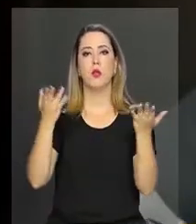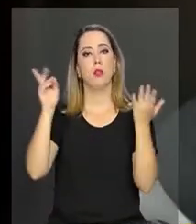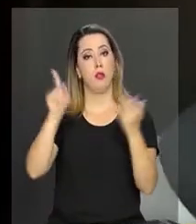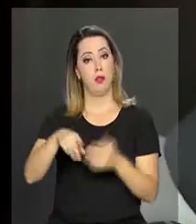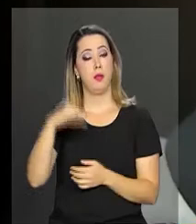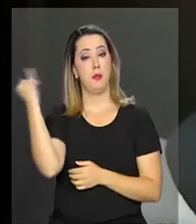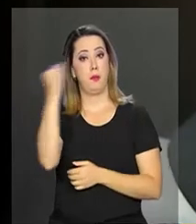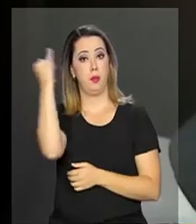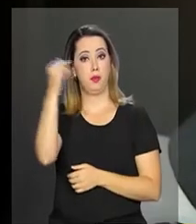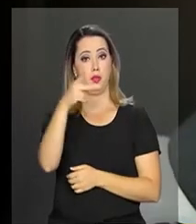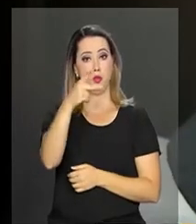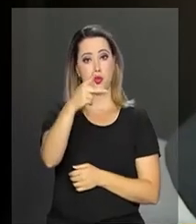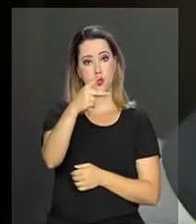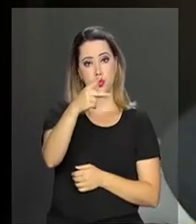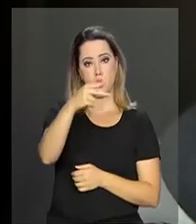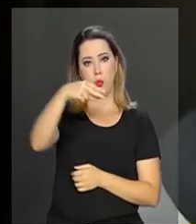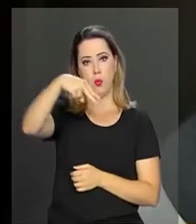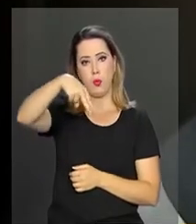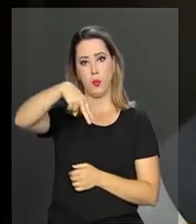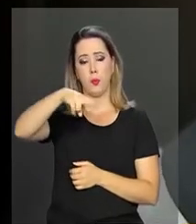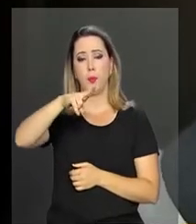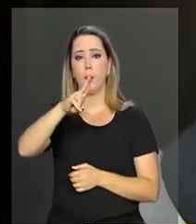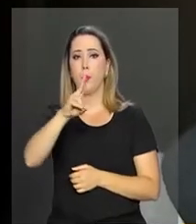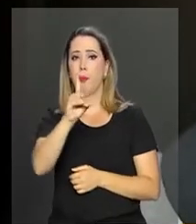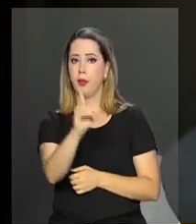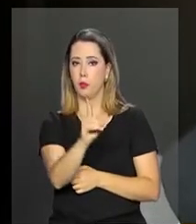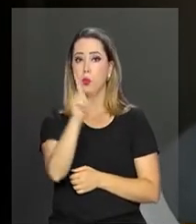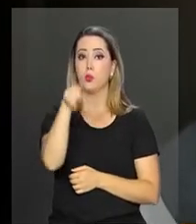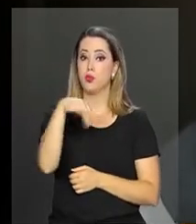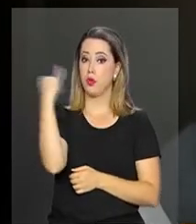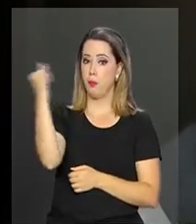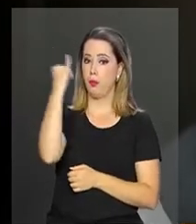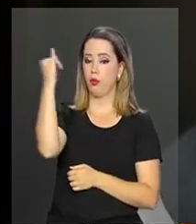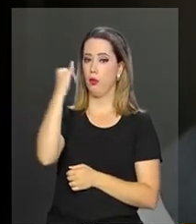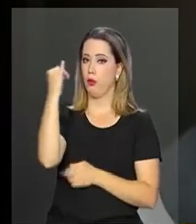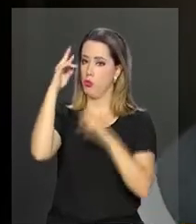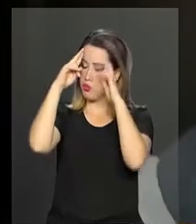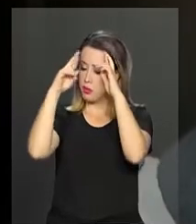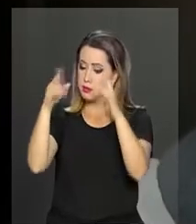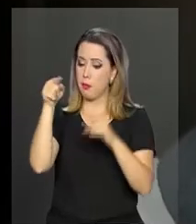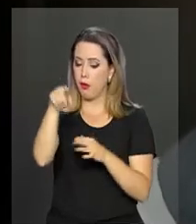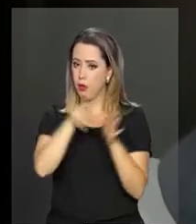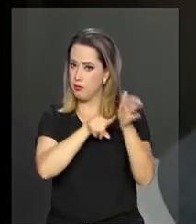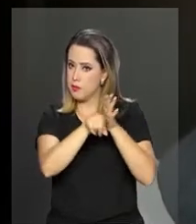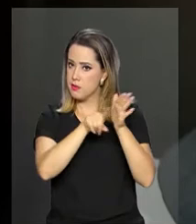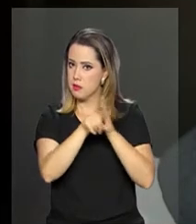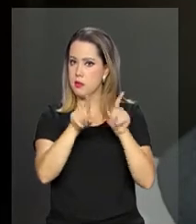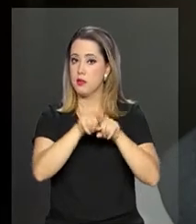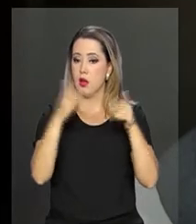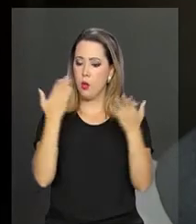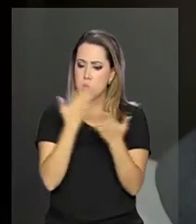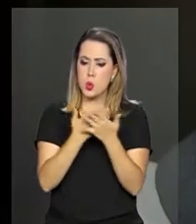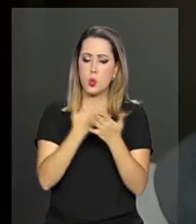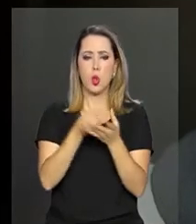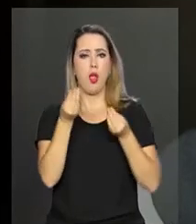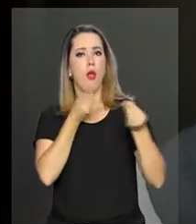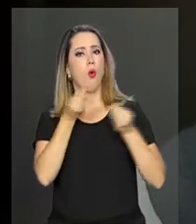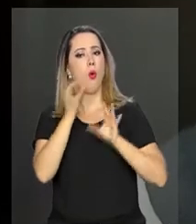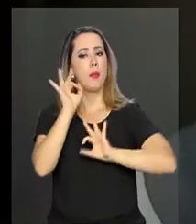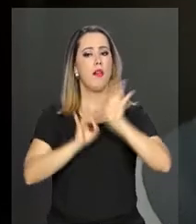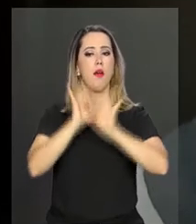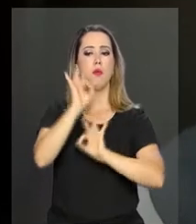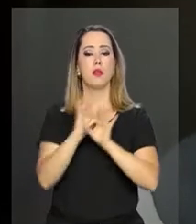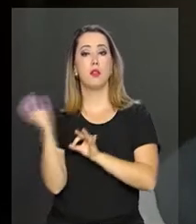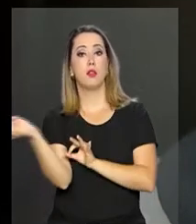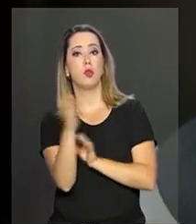internacional respeitadíssimo a gente tem um acordo de cooperação com eles a gente agora vai estudar e apoiar os estados e municípios a desenvolver cada vez